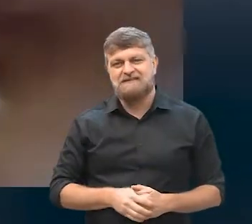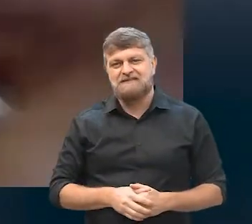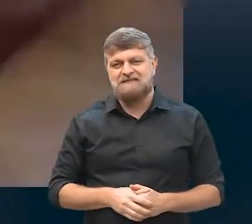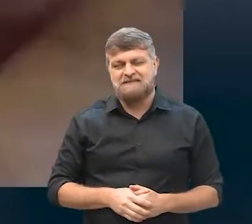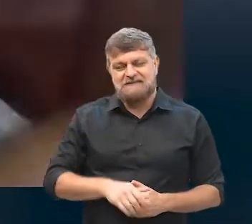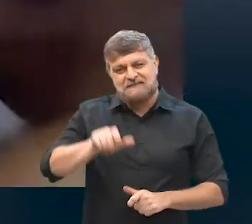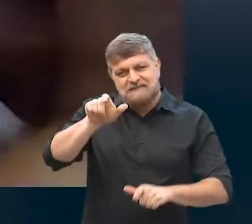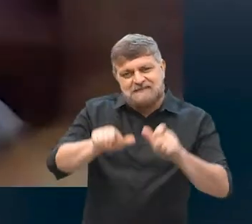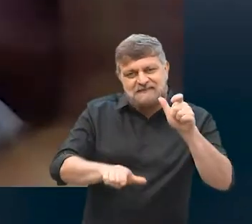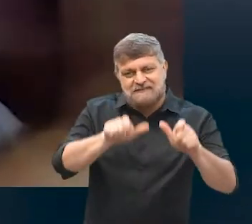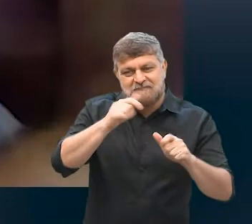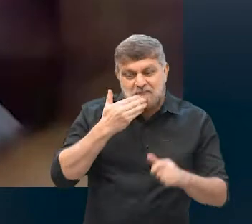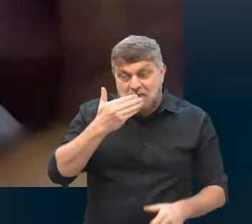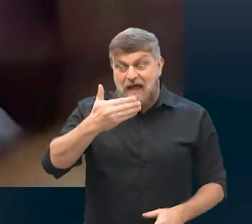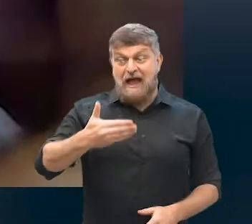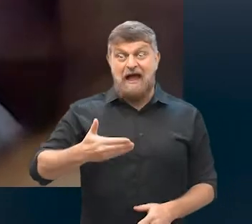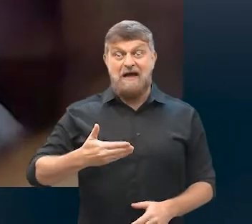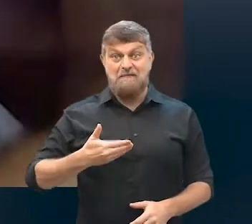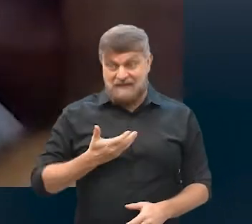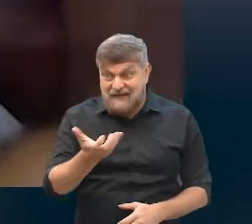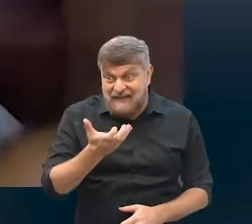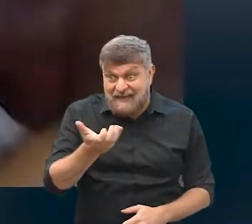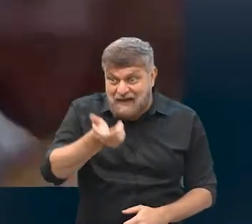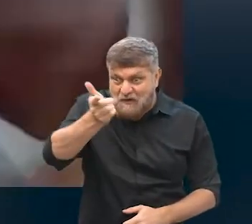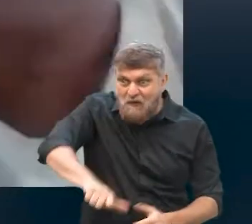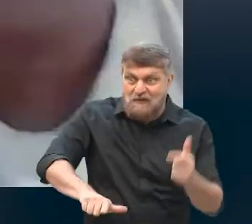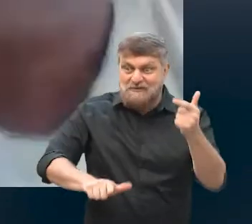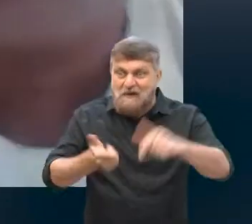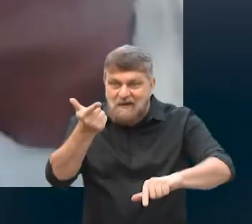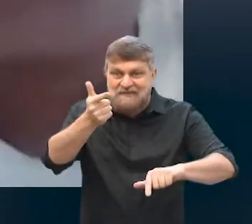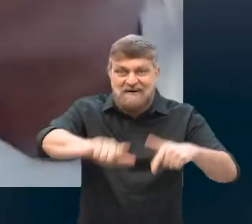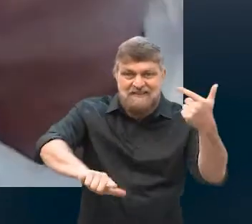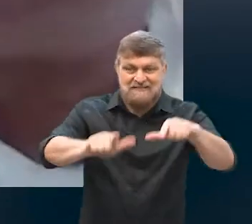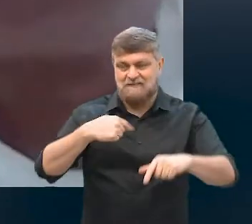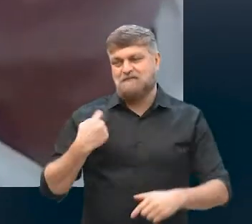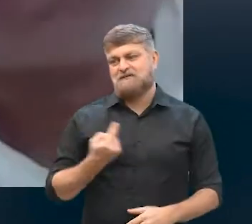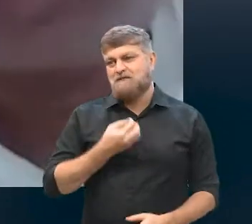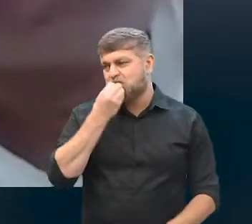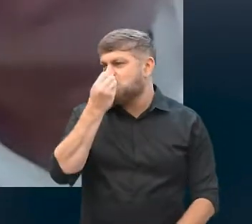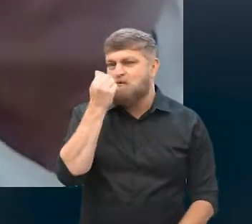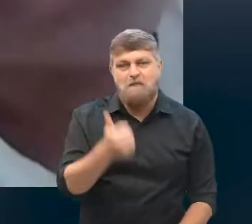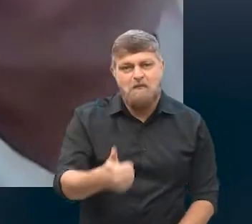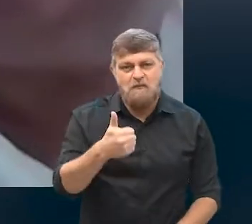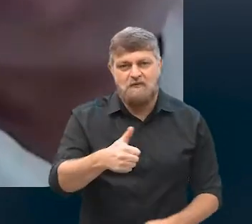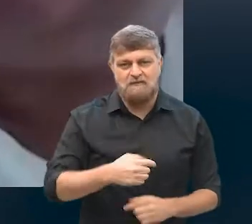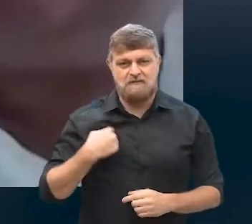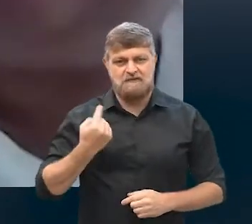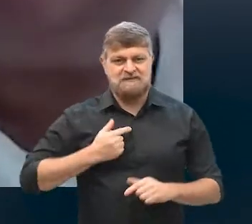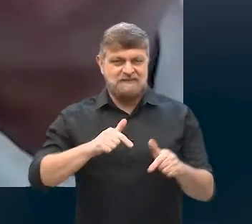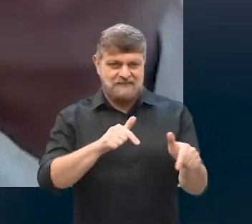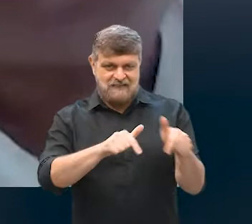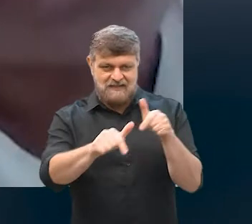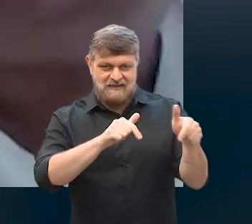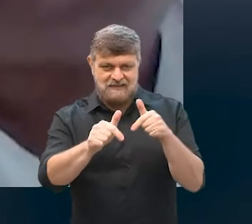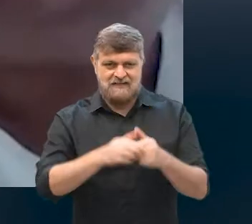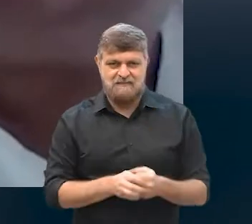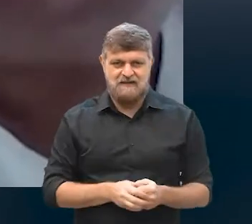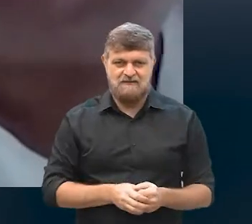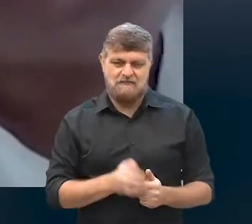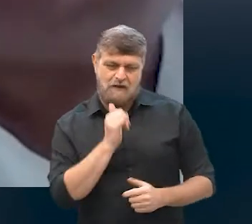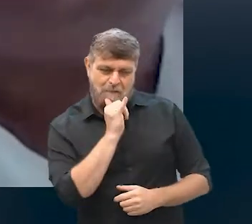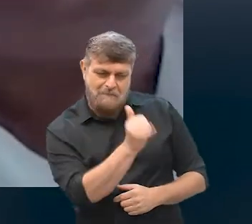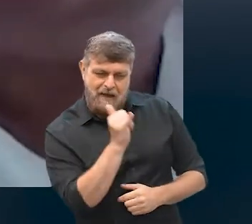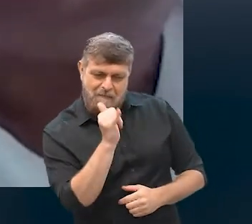começaram a requerer nossos produtos. Isso foi muito bom para a gente. A gente trabalha mais que nada com boca a boca.